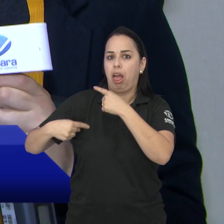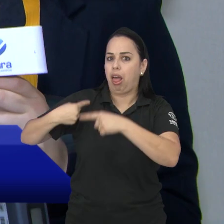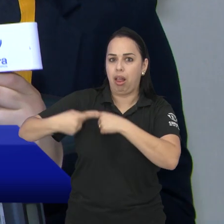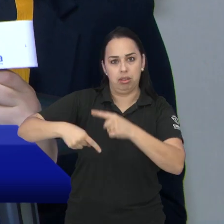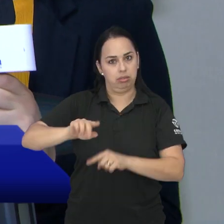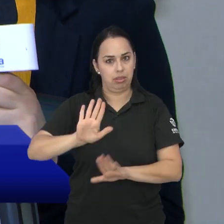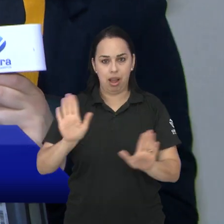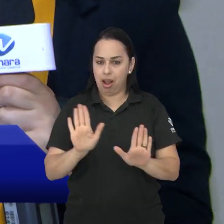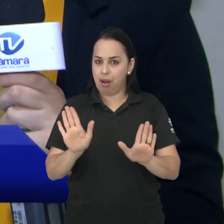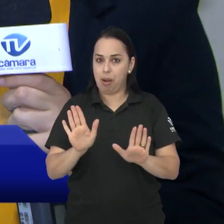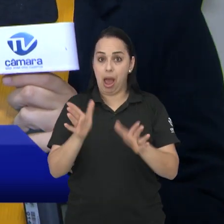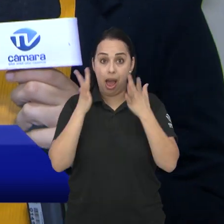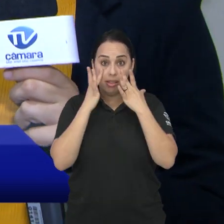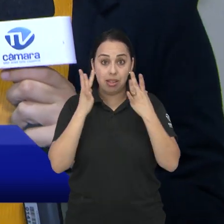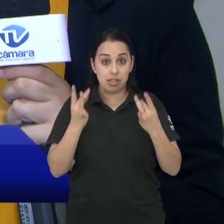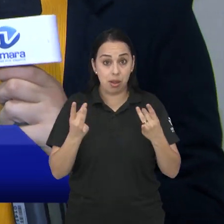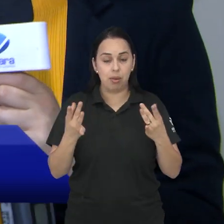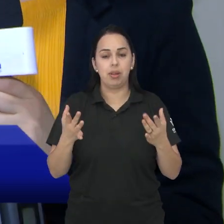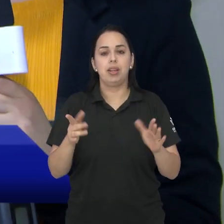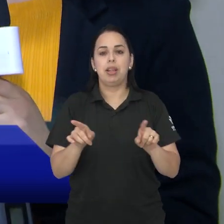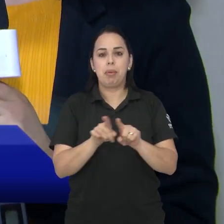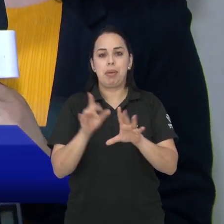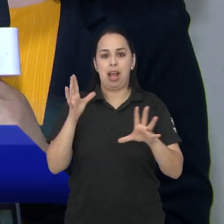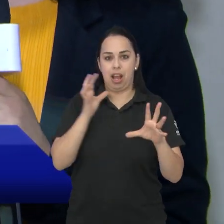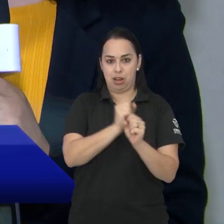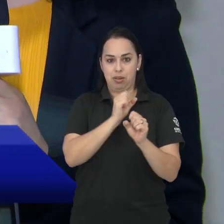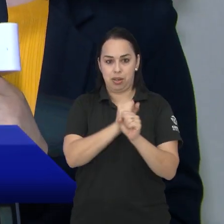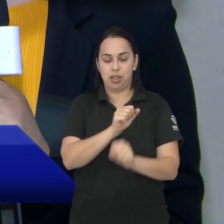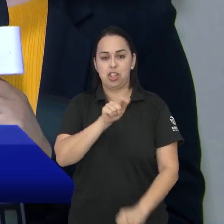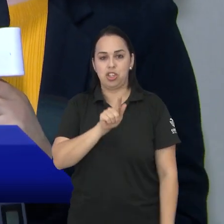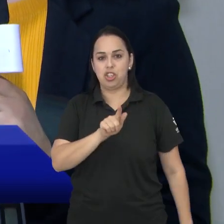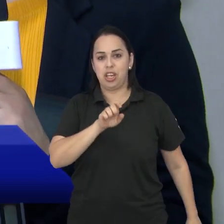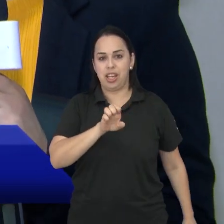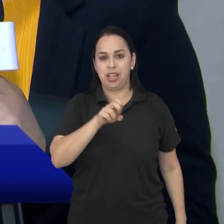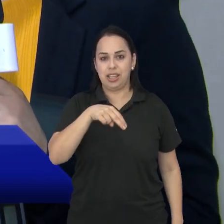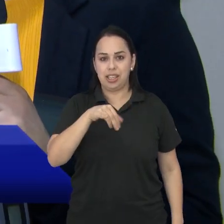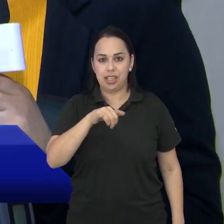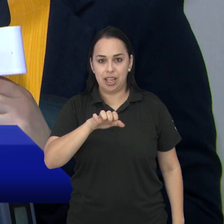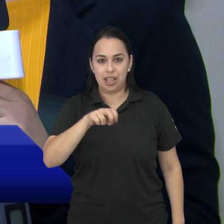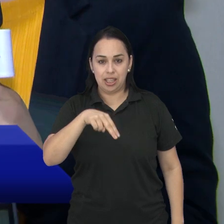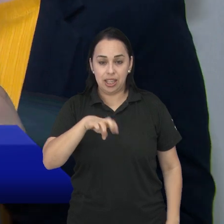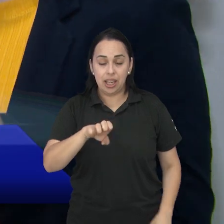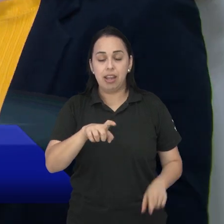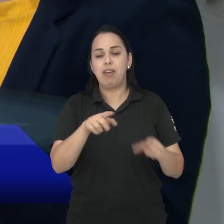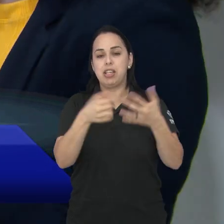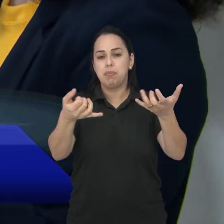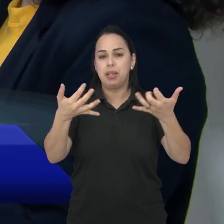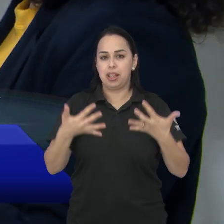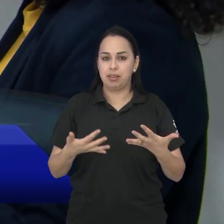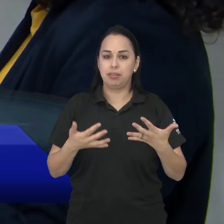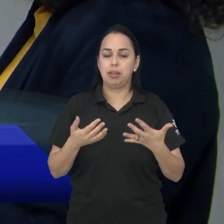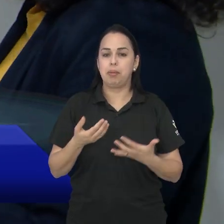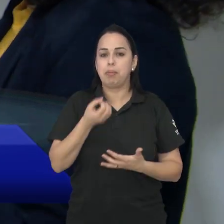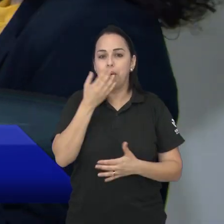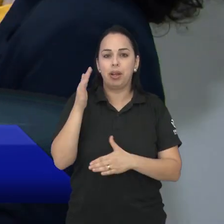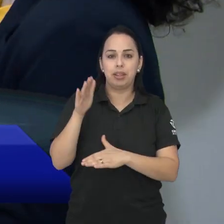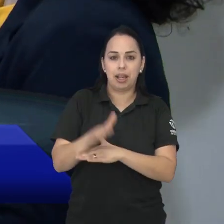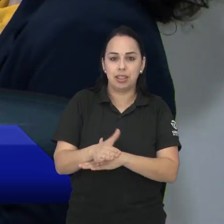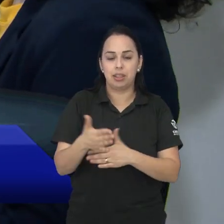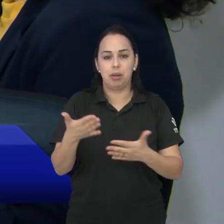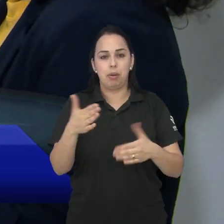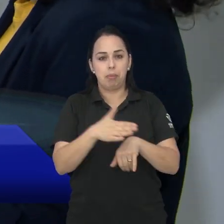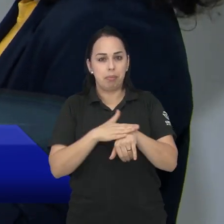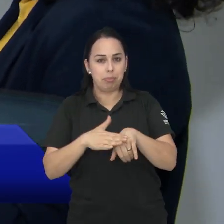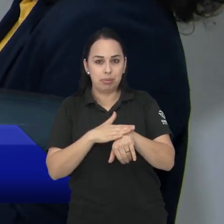Já presta atenção aqui, porque a contadora Janine Gabriela vai explicar para a gente como é que funciona. Janine, muito obrigada por conversar